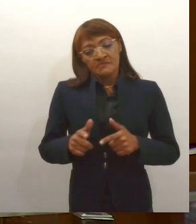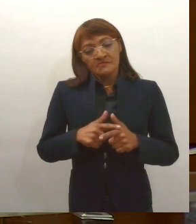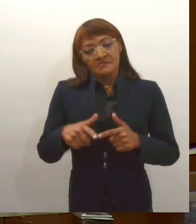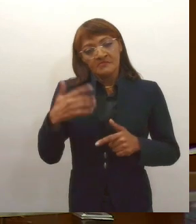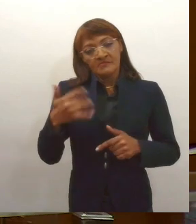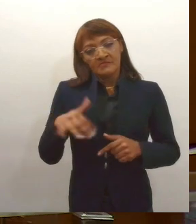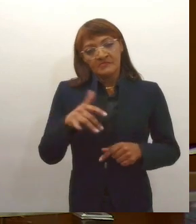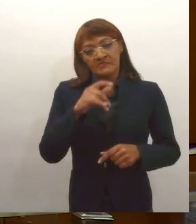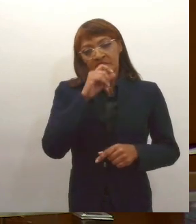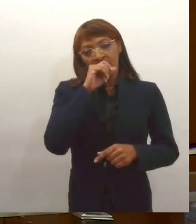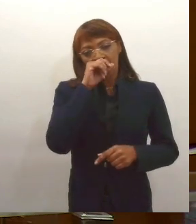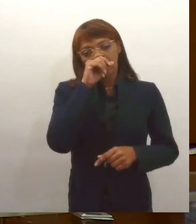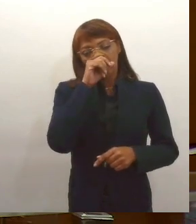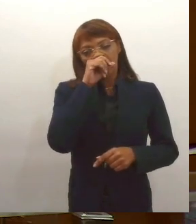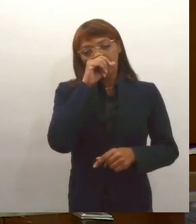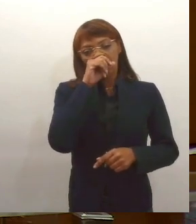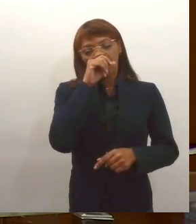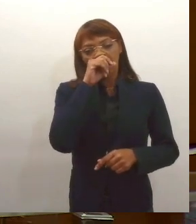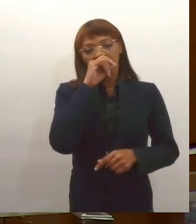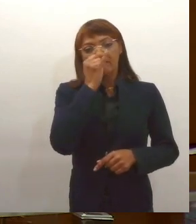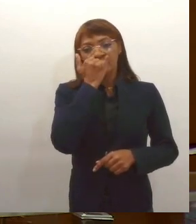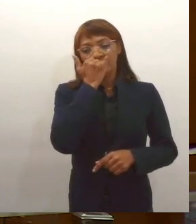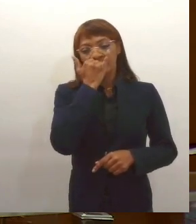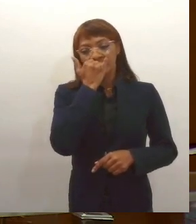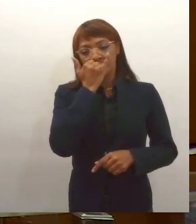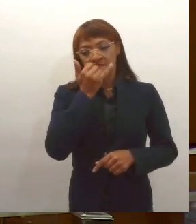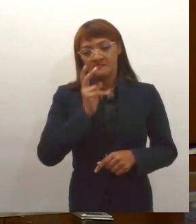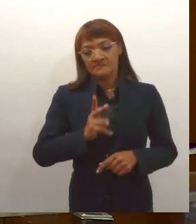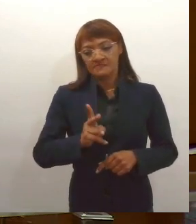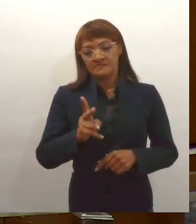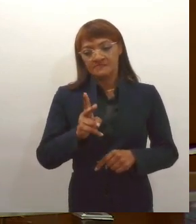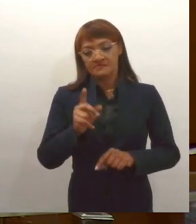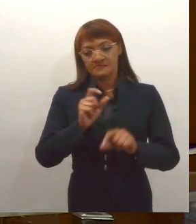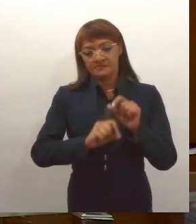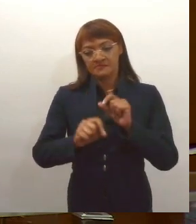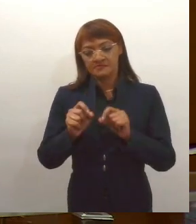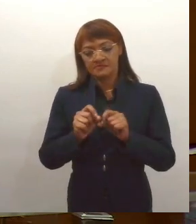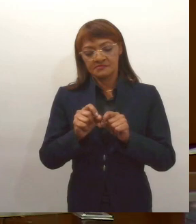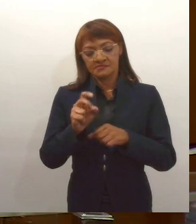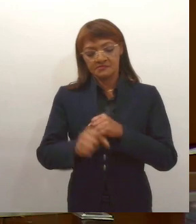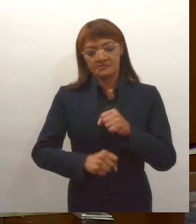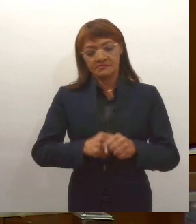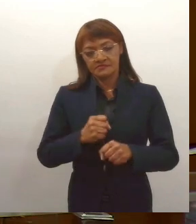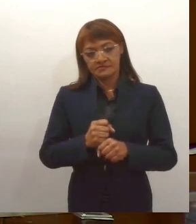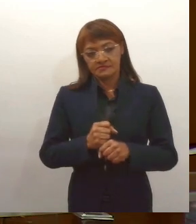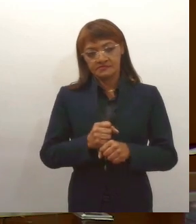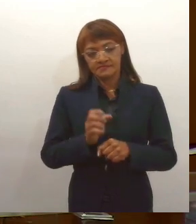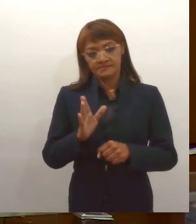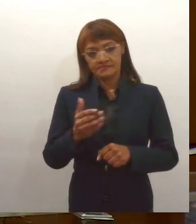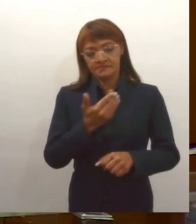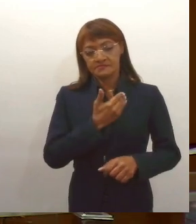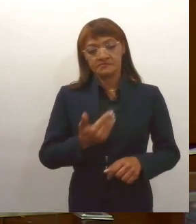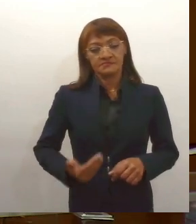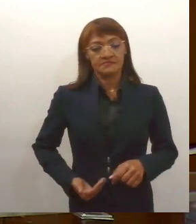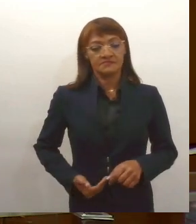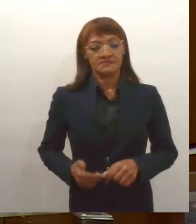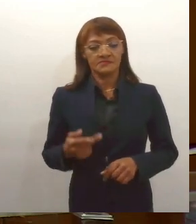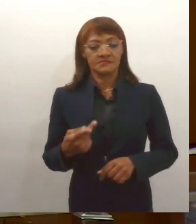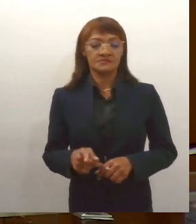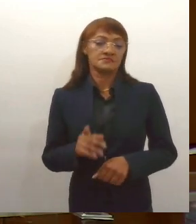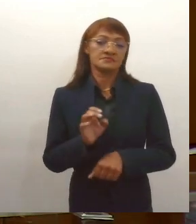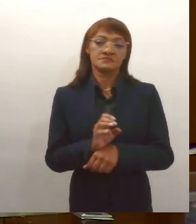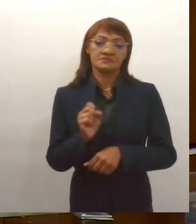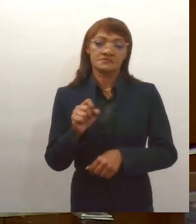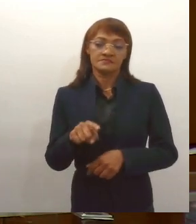o que acontece todos os anos o Governo do Estado de Sergipe vem agindo para que possa